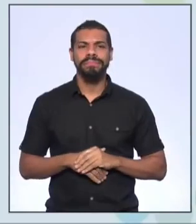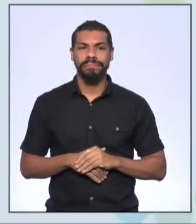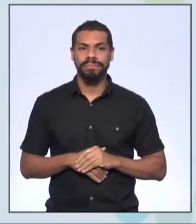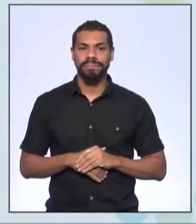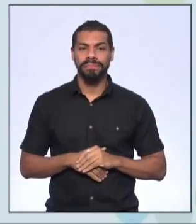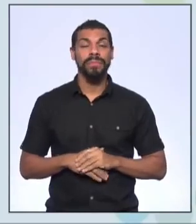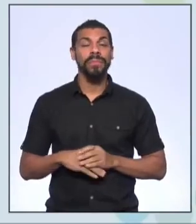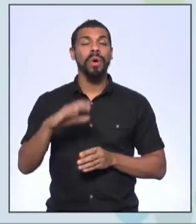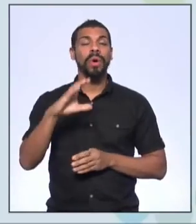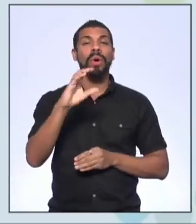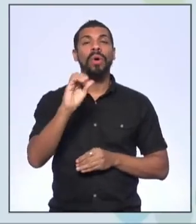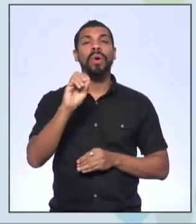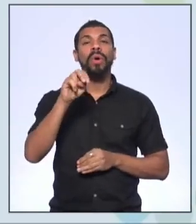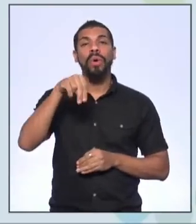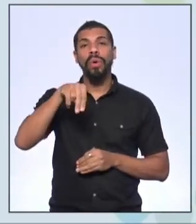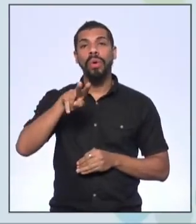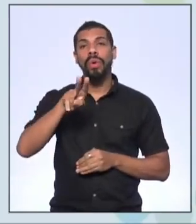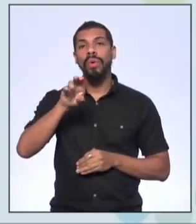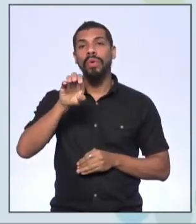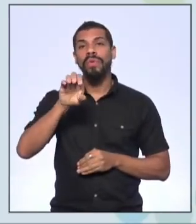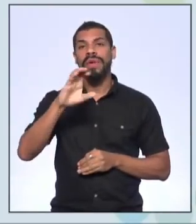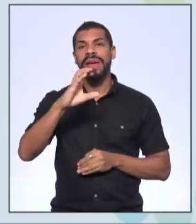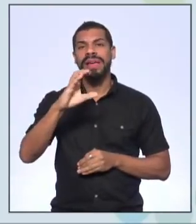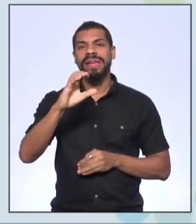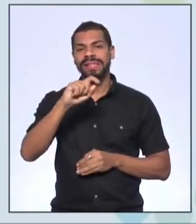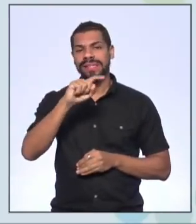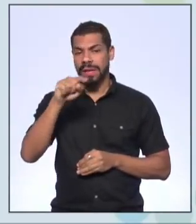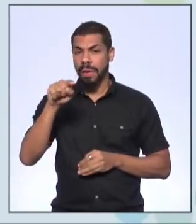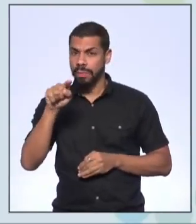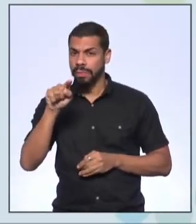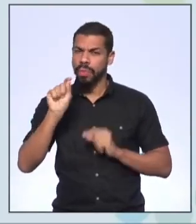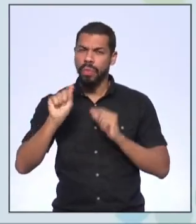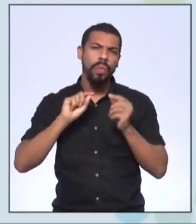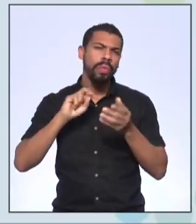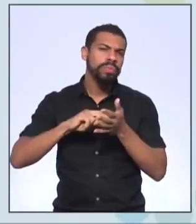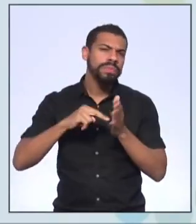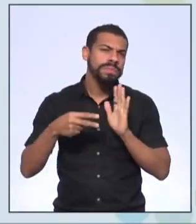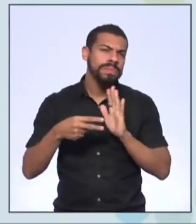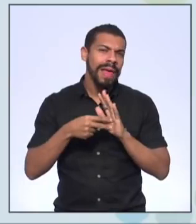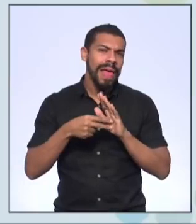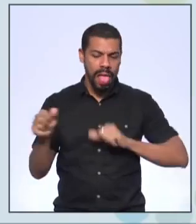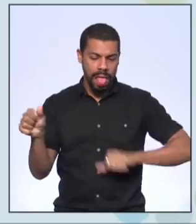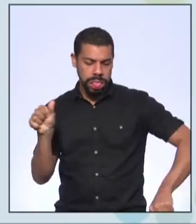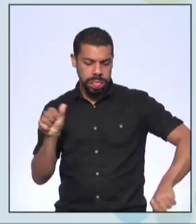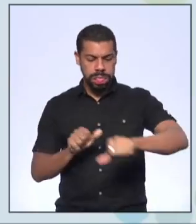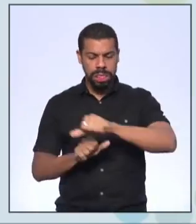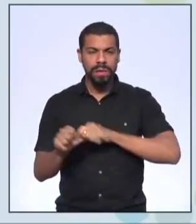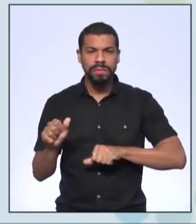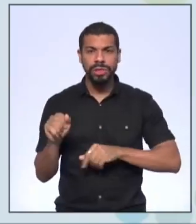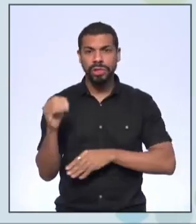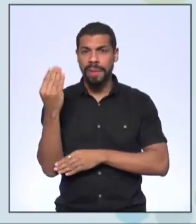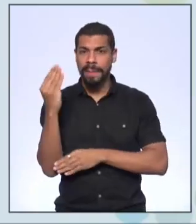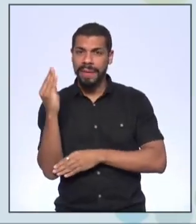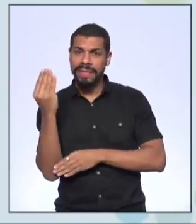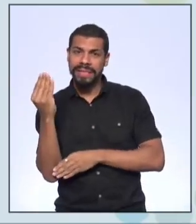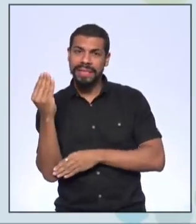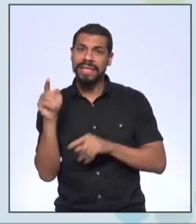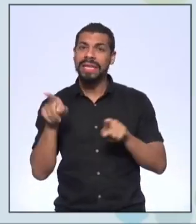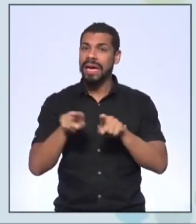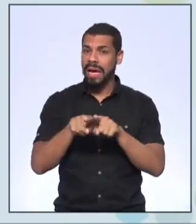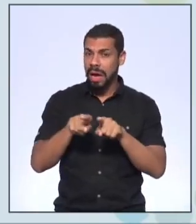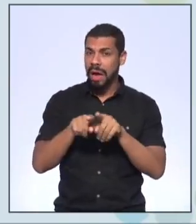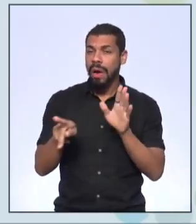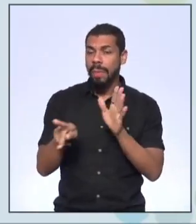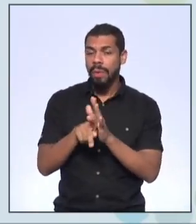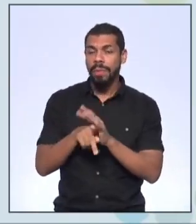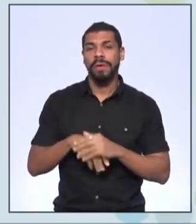transferir calor, aí é mais nos fluidos, né? Nos líquidos, nos gases, tá? E essa transferência é onde? Devido ao movimento de massa, em consequência